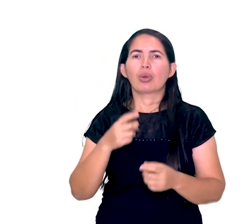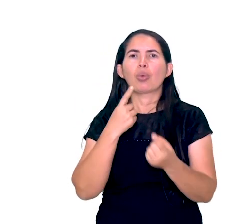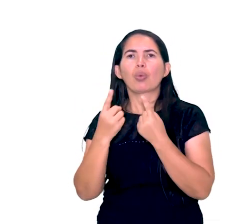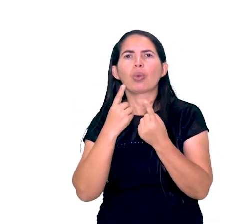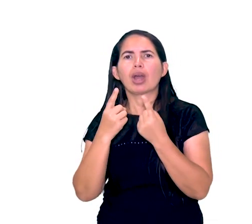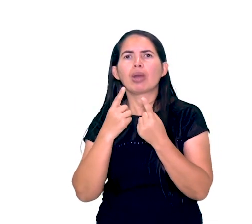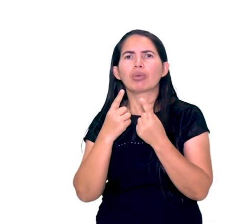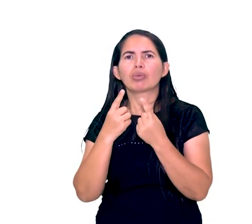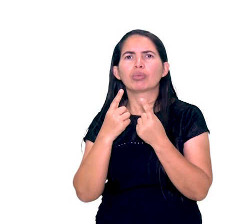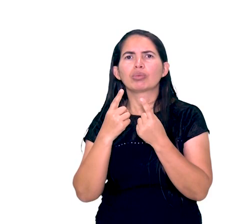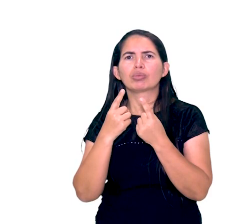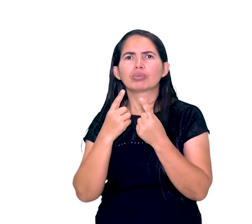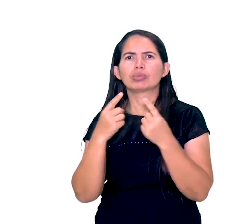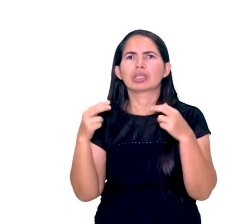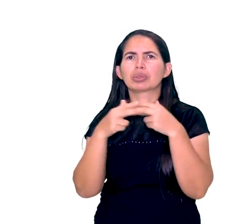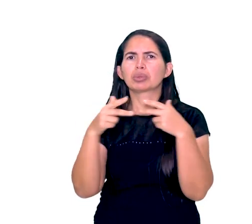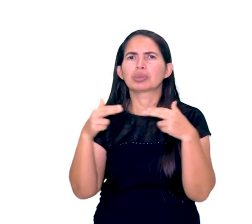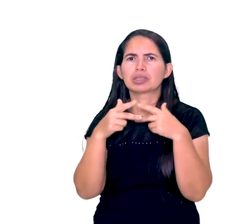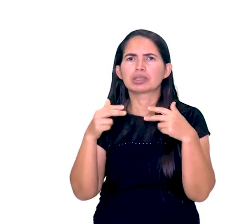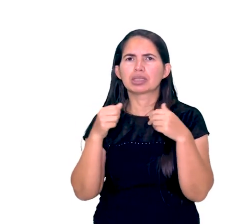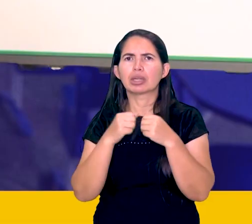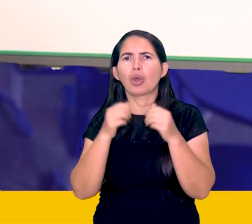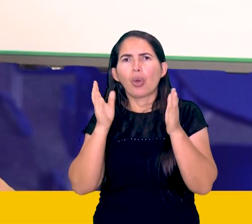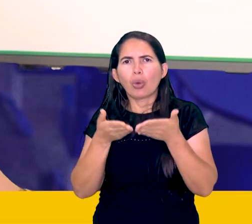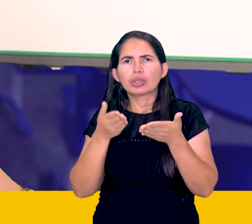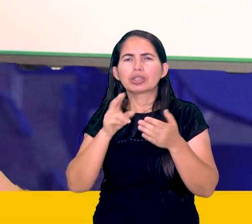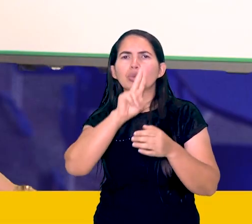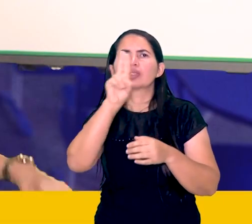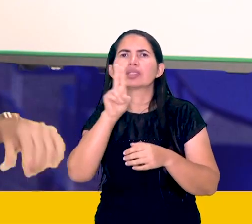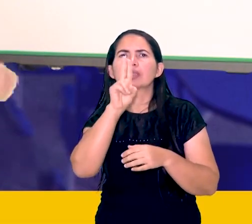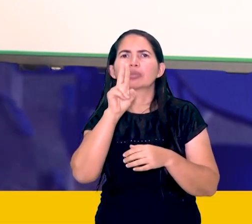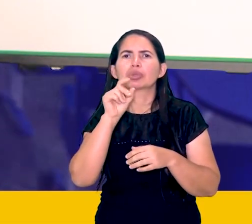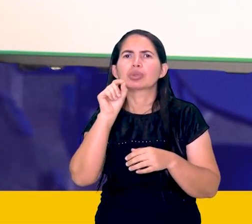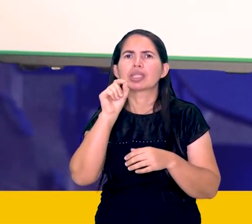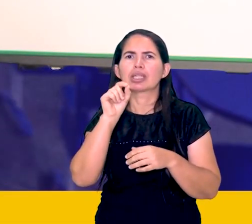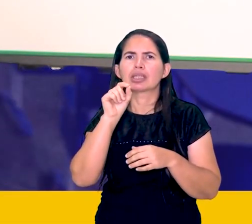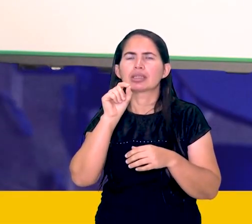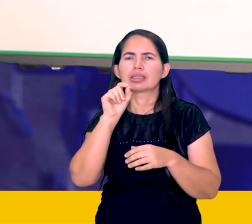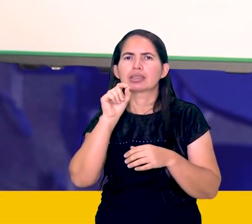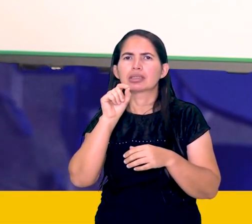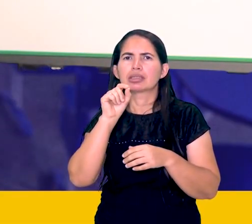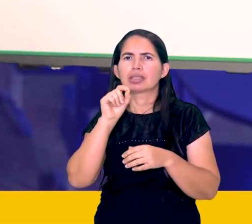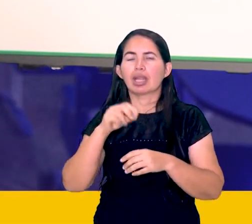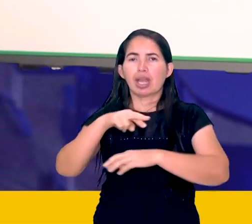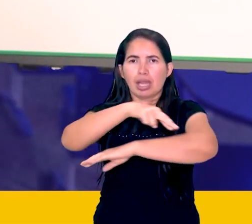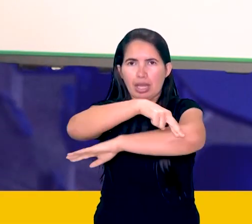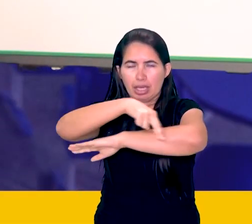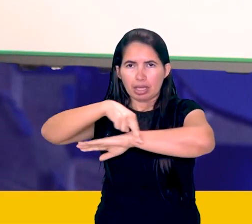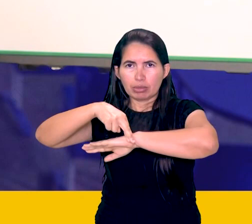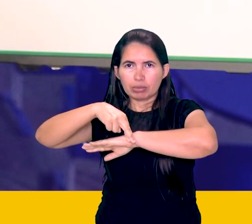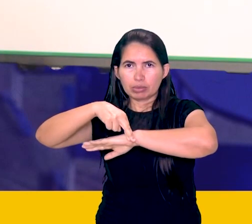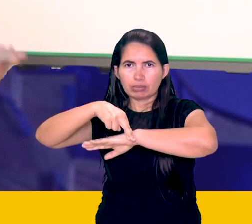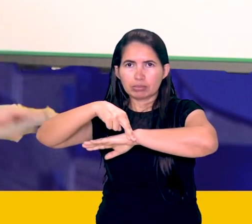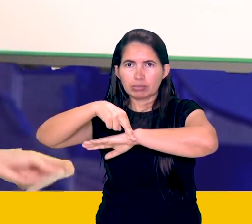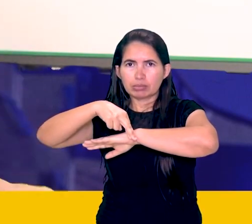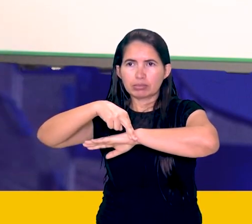é o instrumento? Hoje na aula, utilizamos o instrumento régua,